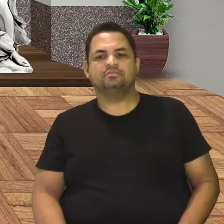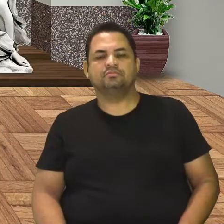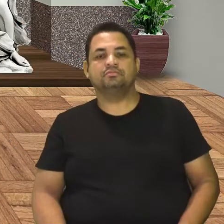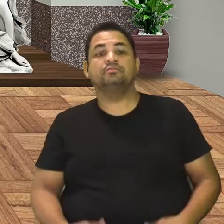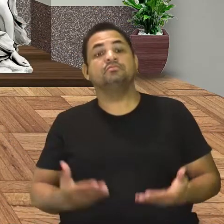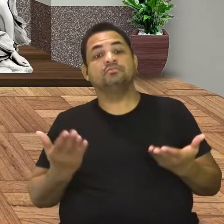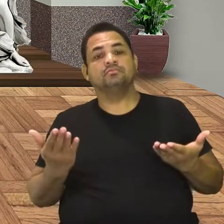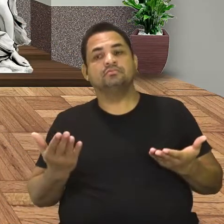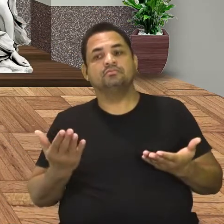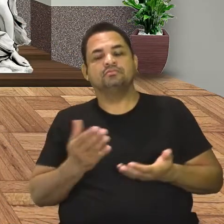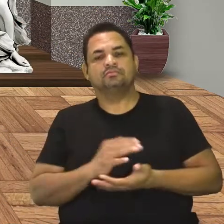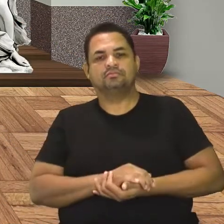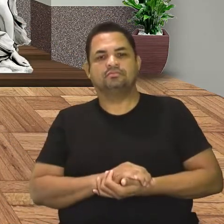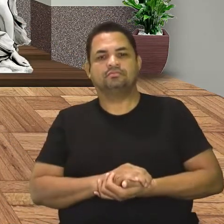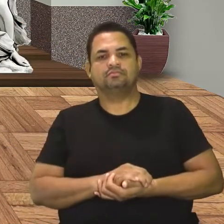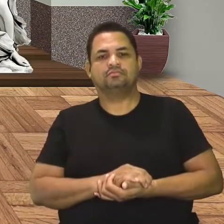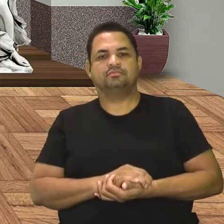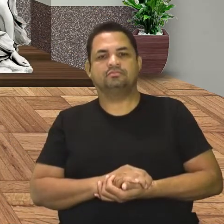E aí?